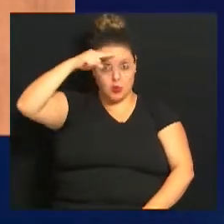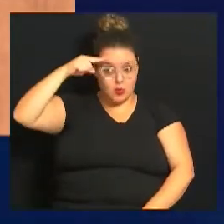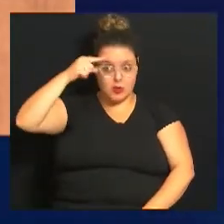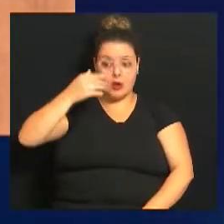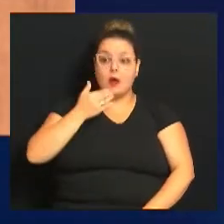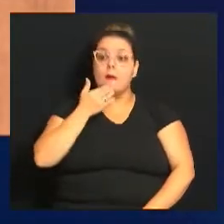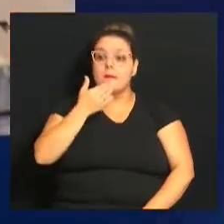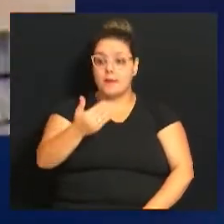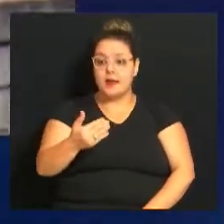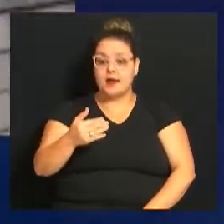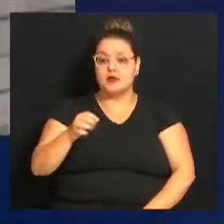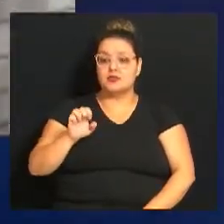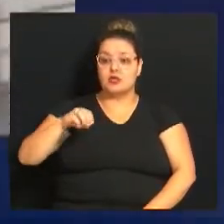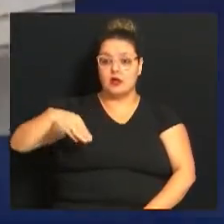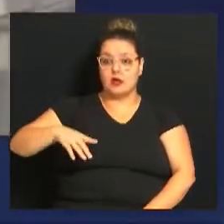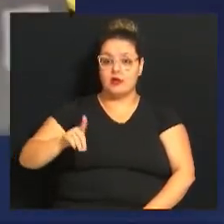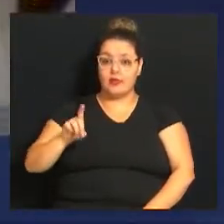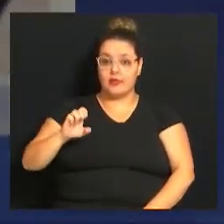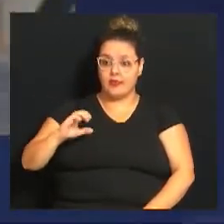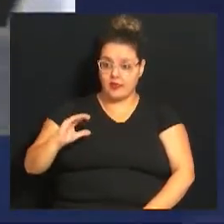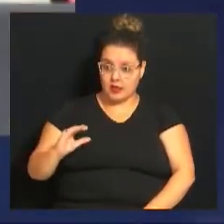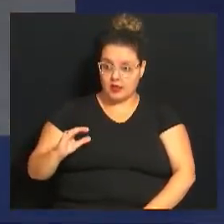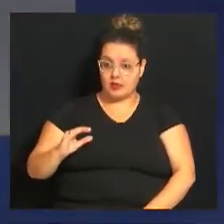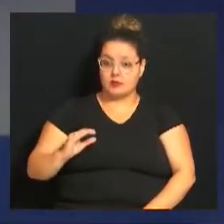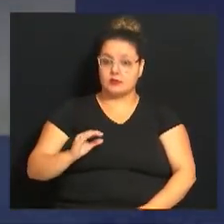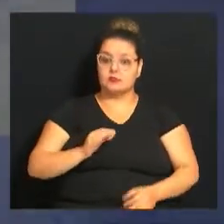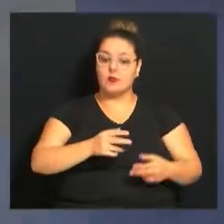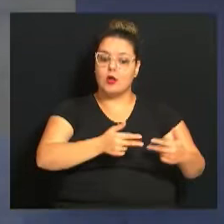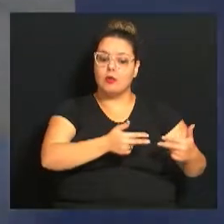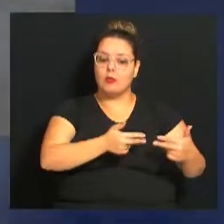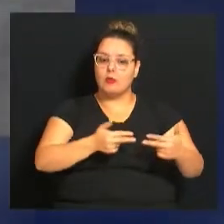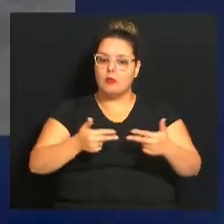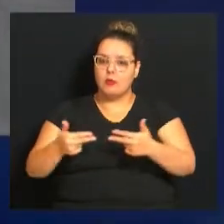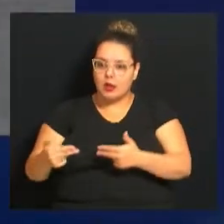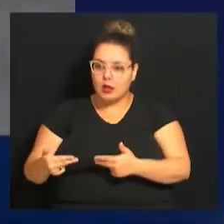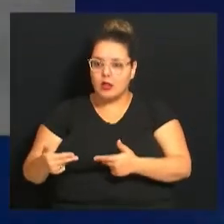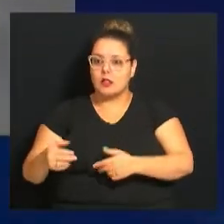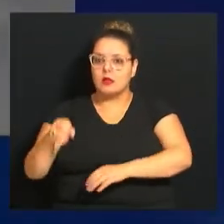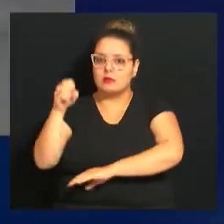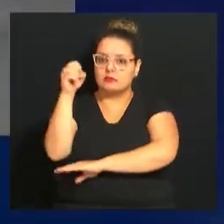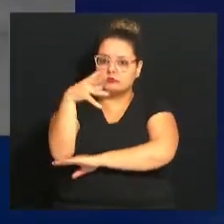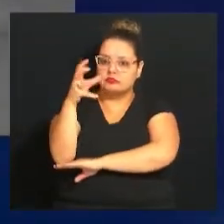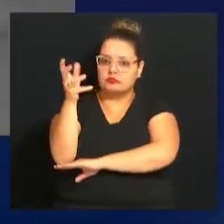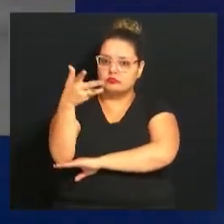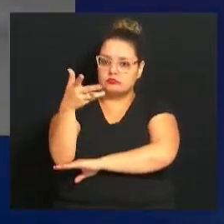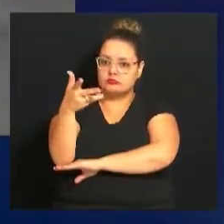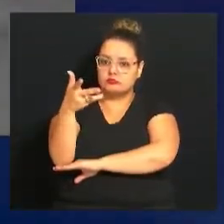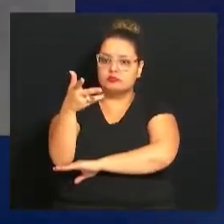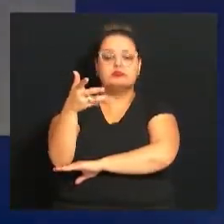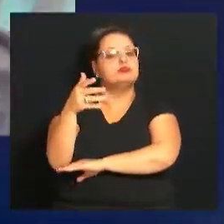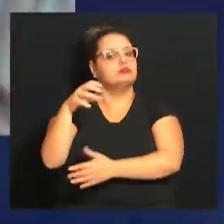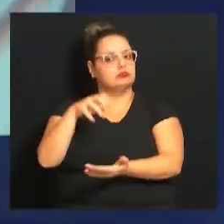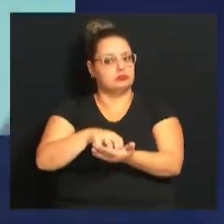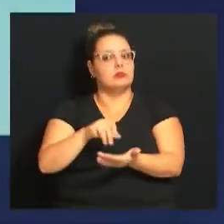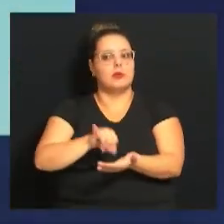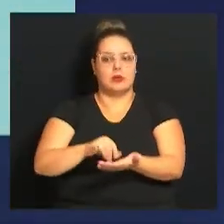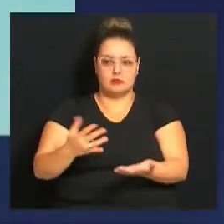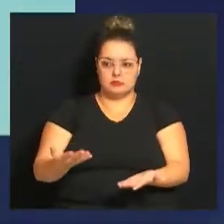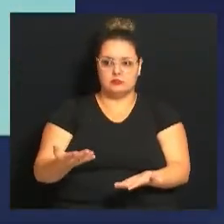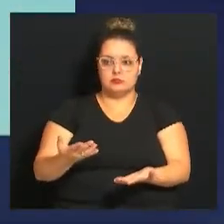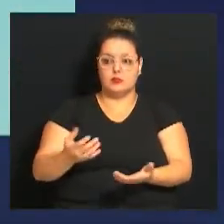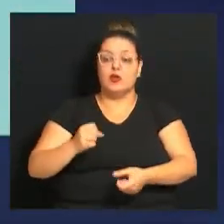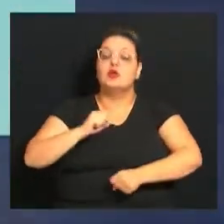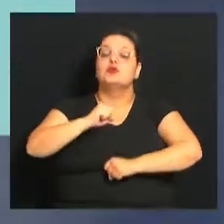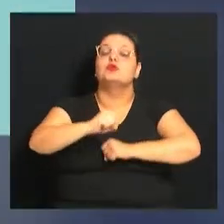à INDEC estabelecer padrão de limite de velocidade nas vias centrais da cidade. E o